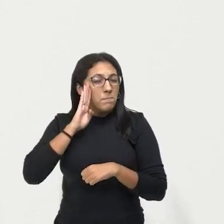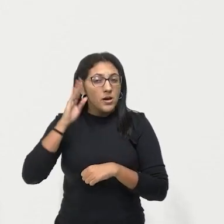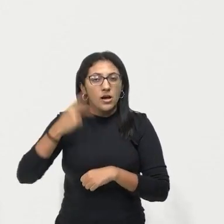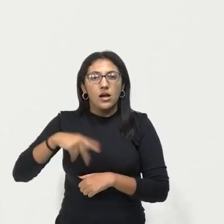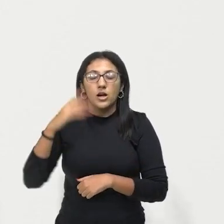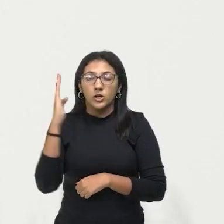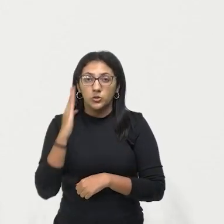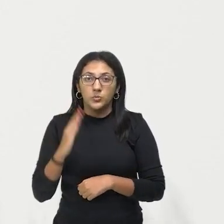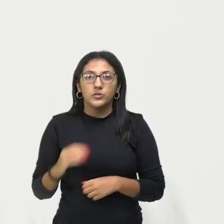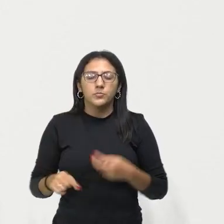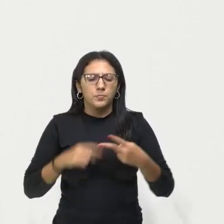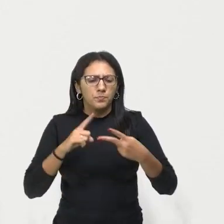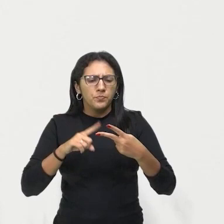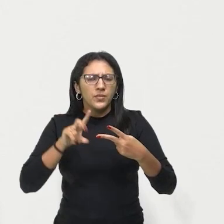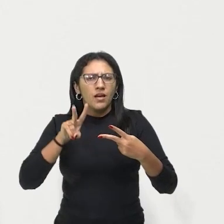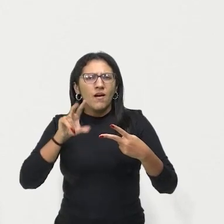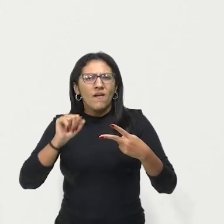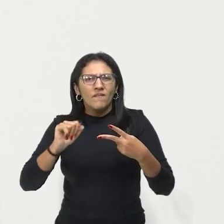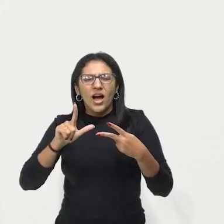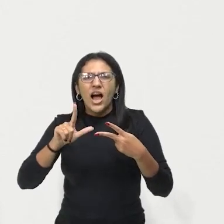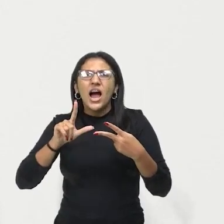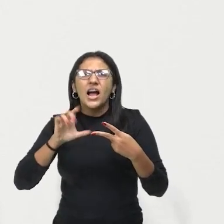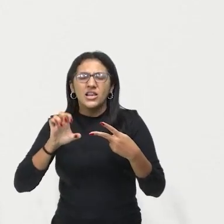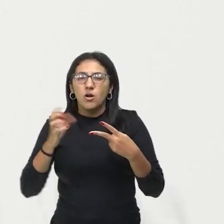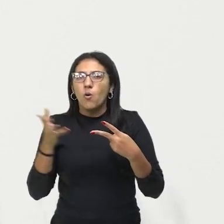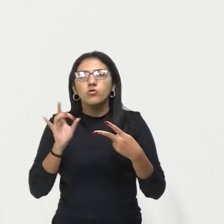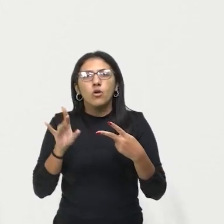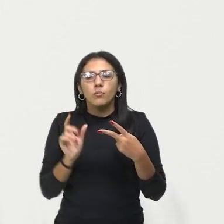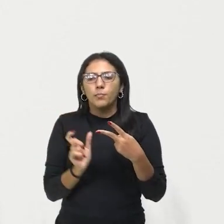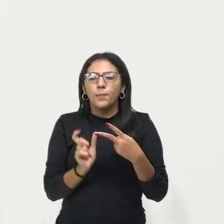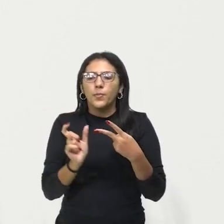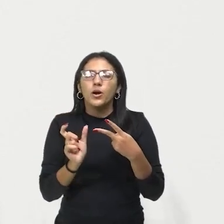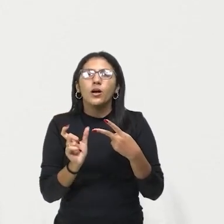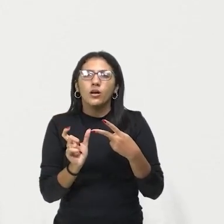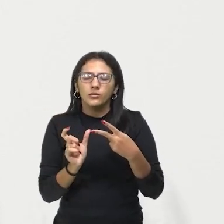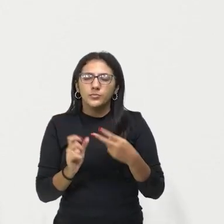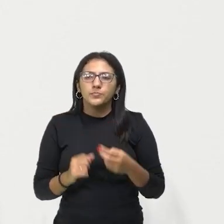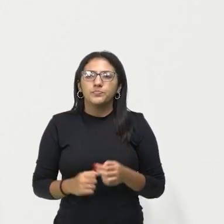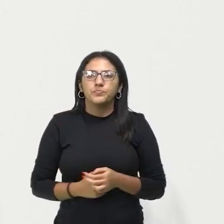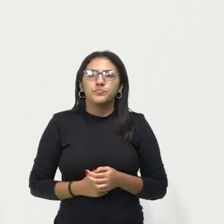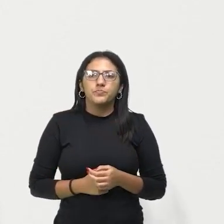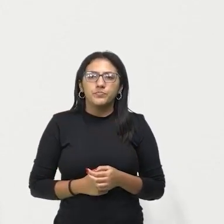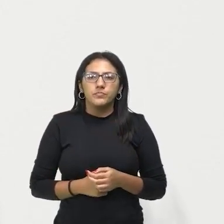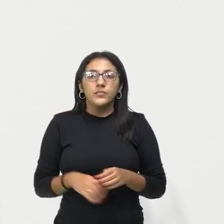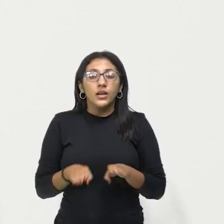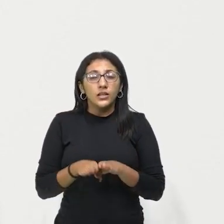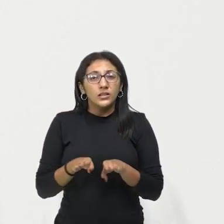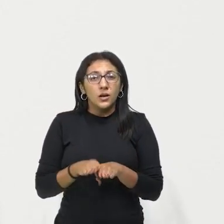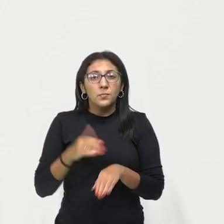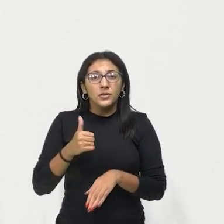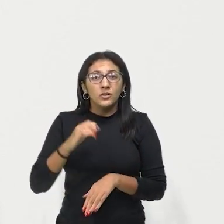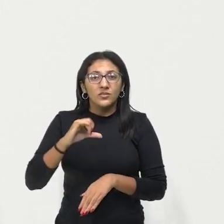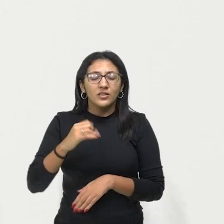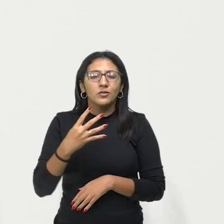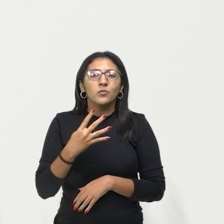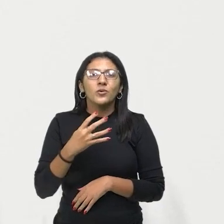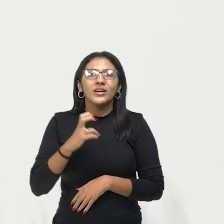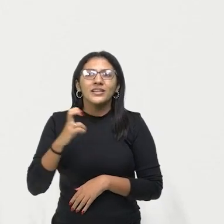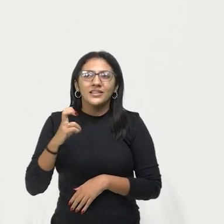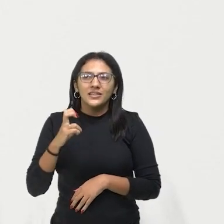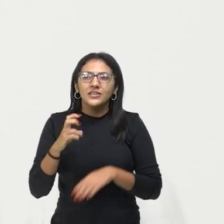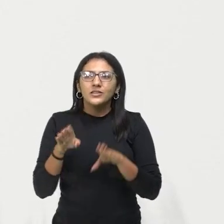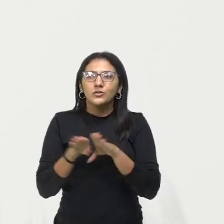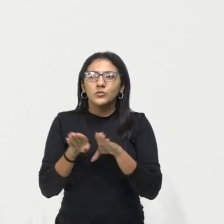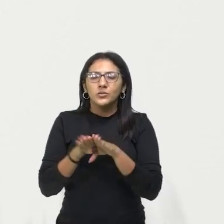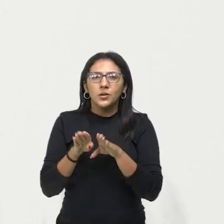A Vale do Rio Doce, hoje, ela é chamada apenas de Vale, tá? Foi criada também, em 1945, a Companhia Hidrelétrica do